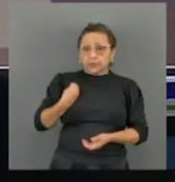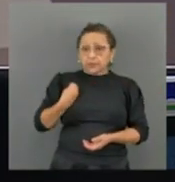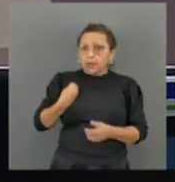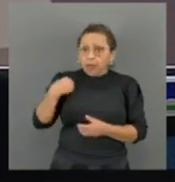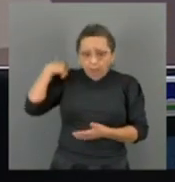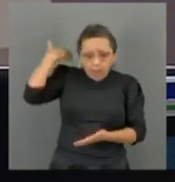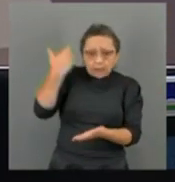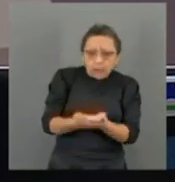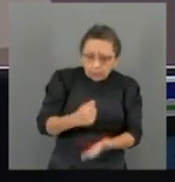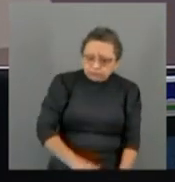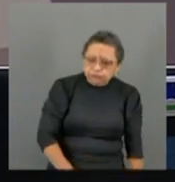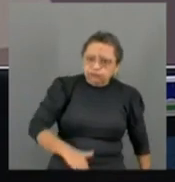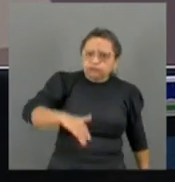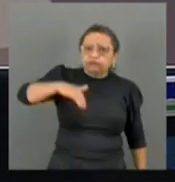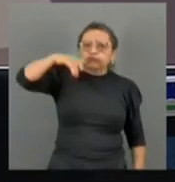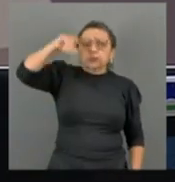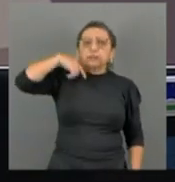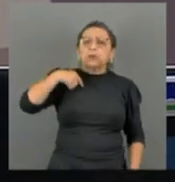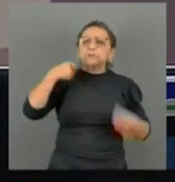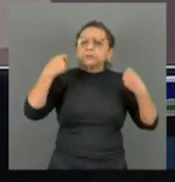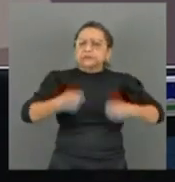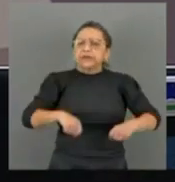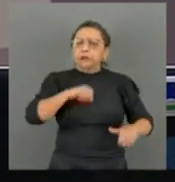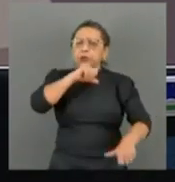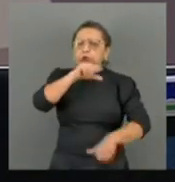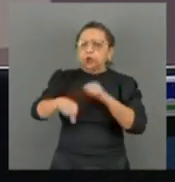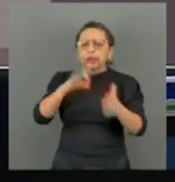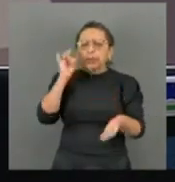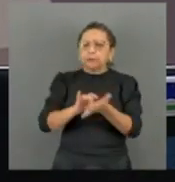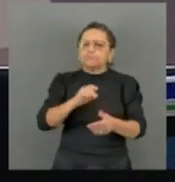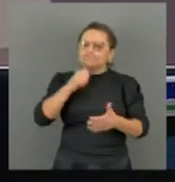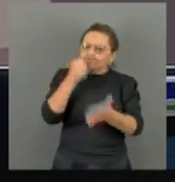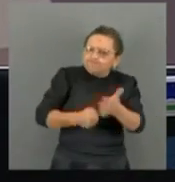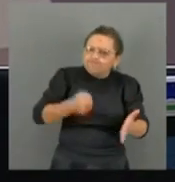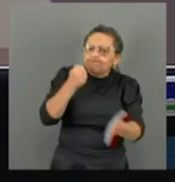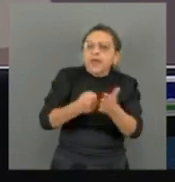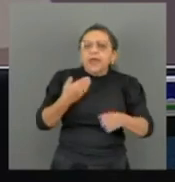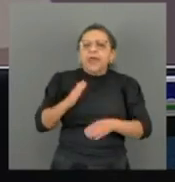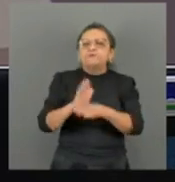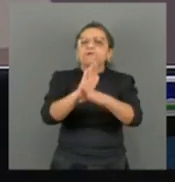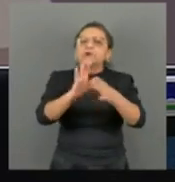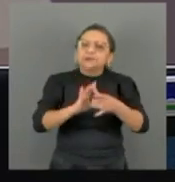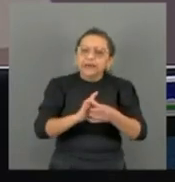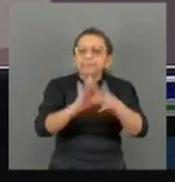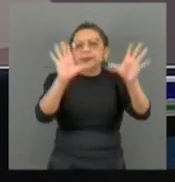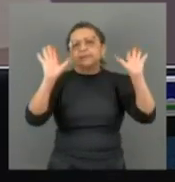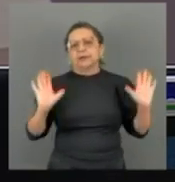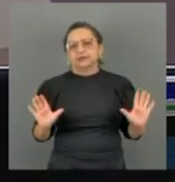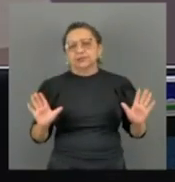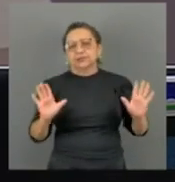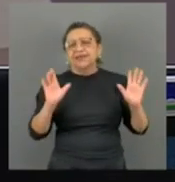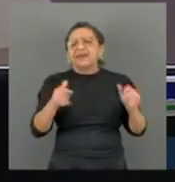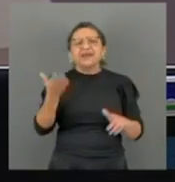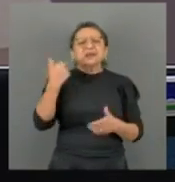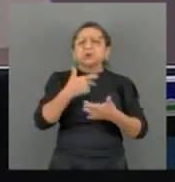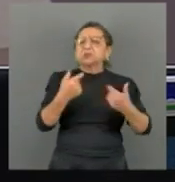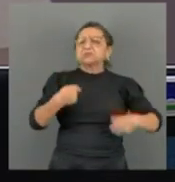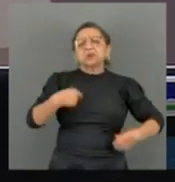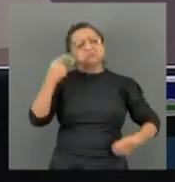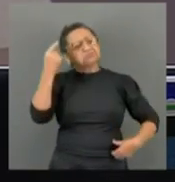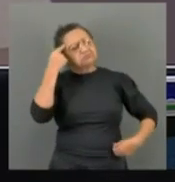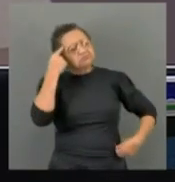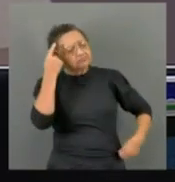eu precisava se tornar um ativista em favor da expressão livre. Era uma coisa que eu pensei um